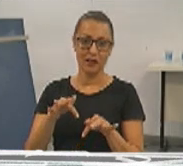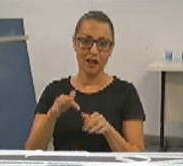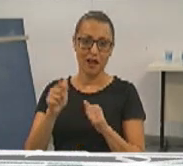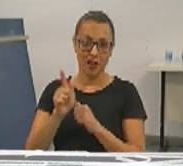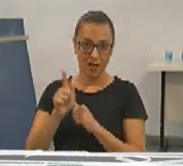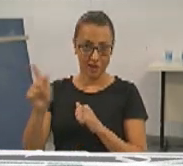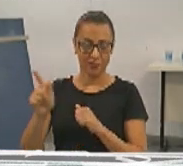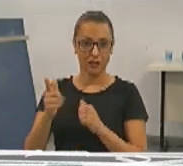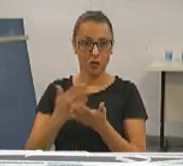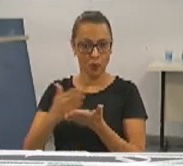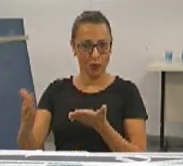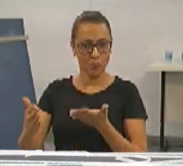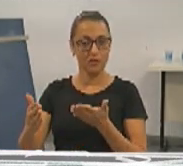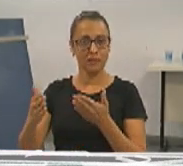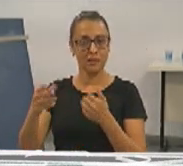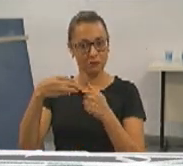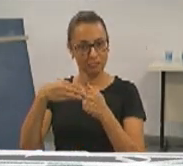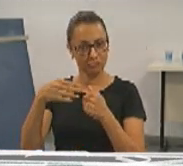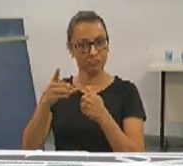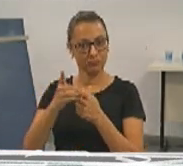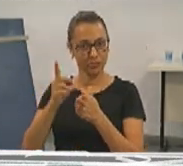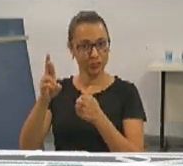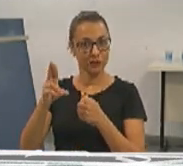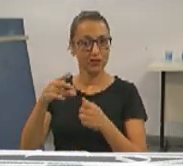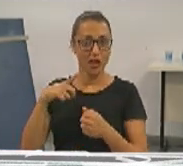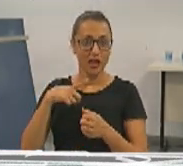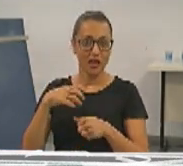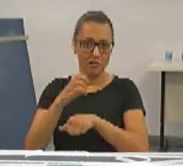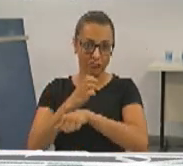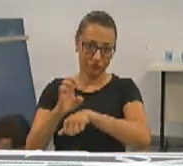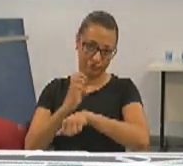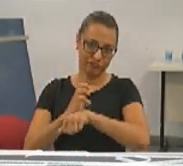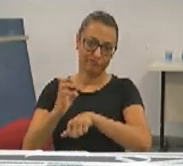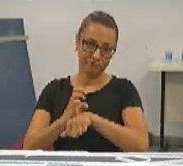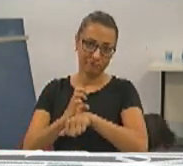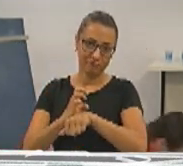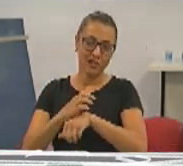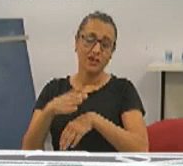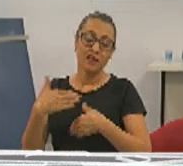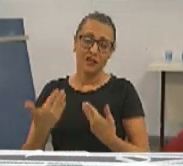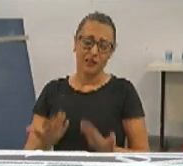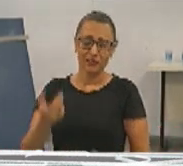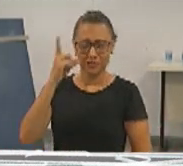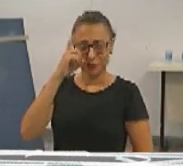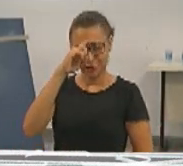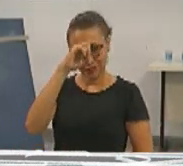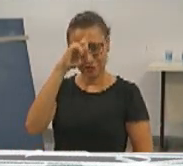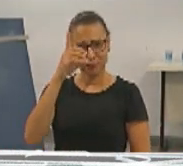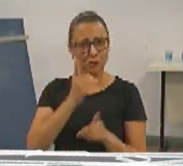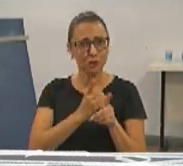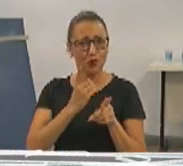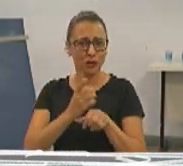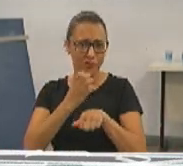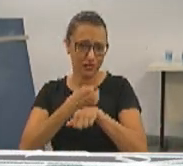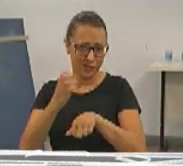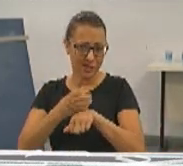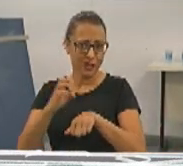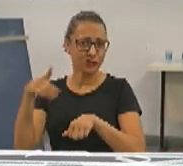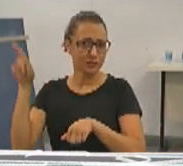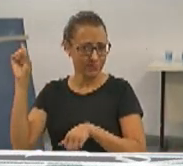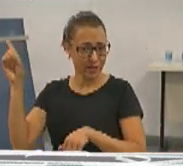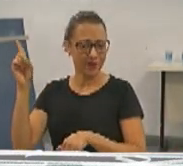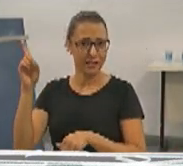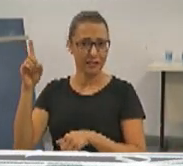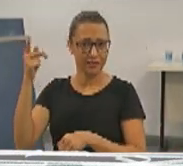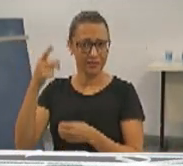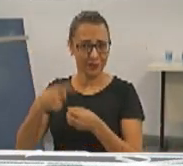para o doutorado, mestrado e doutorado, eu fiz um estágio. E, dada a dificuldade de encontrar estágios lá em Araraquara, na época